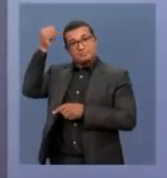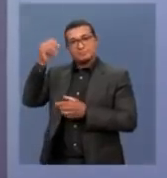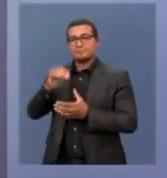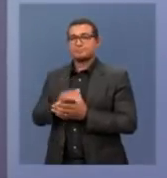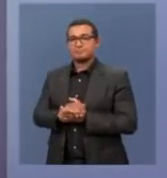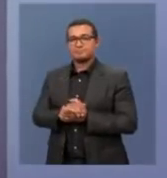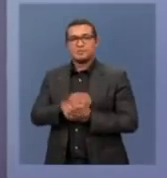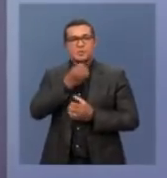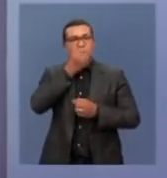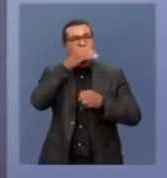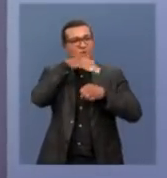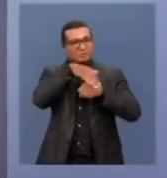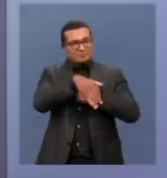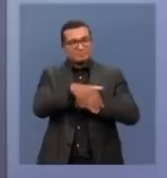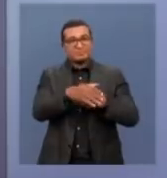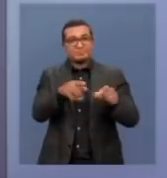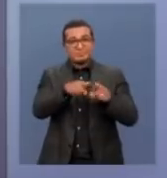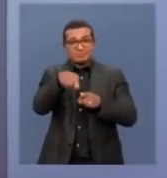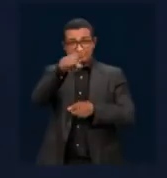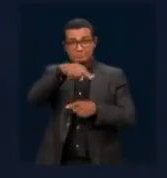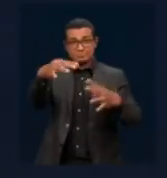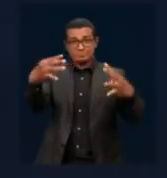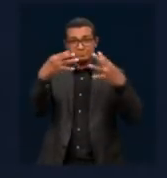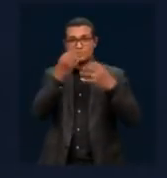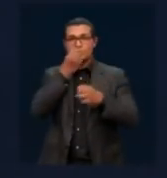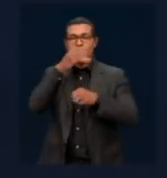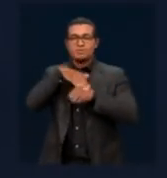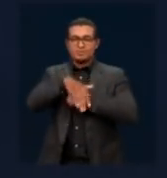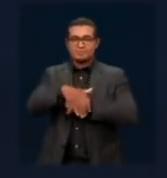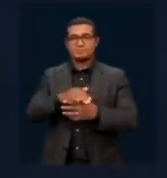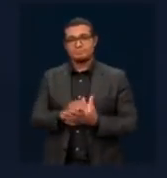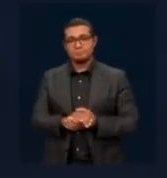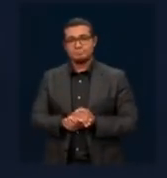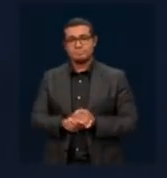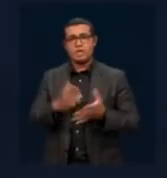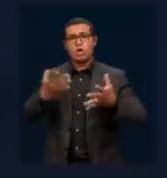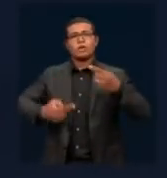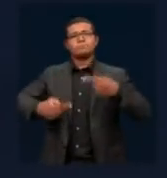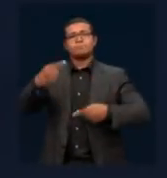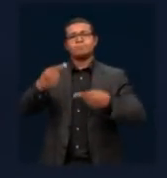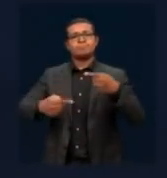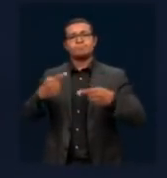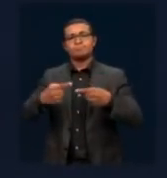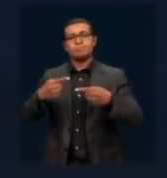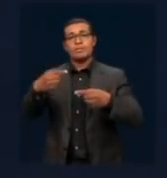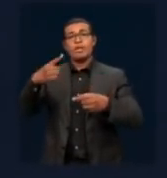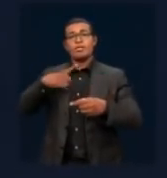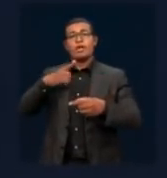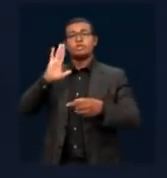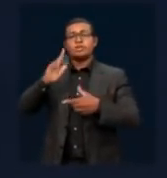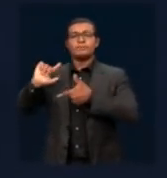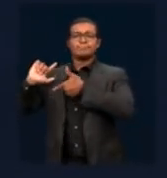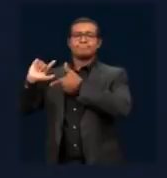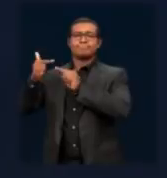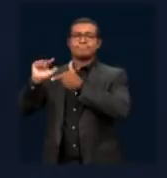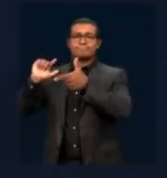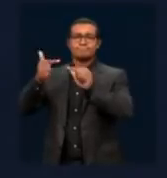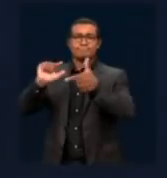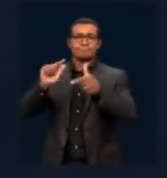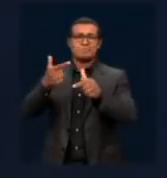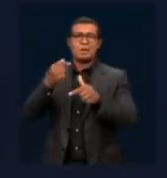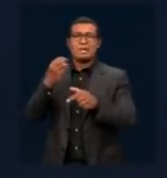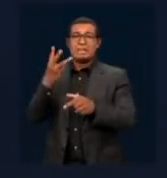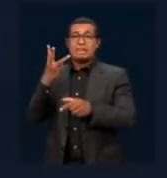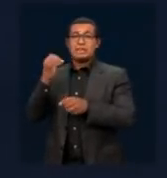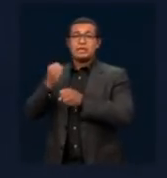boa noite andré boa noite capixaba debates como esse fazem parte de uma tradição que já acontece há mais de